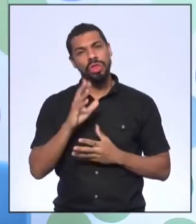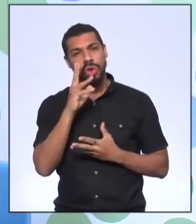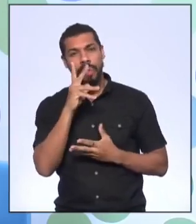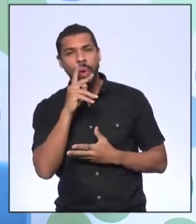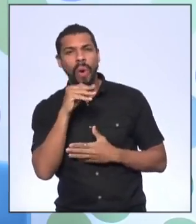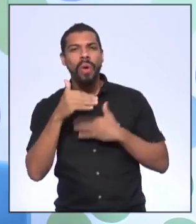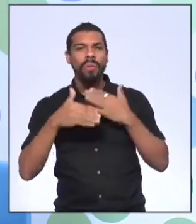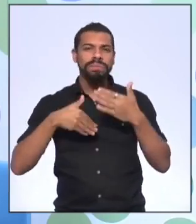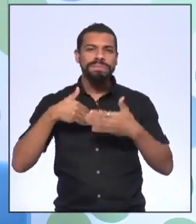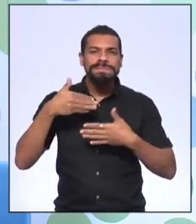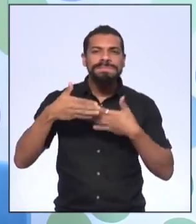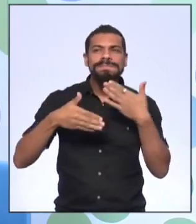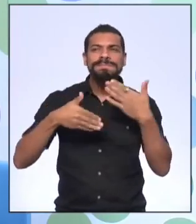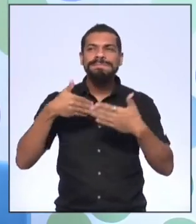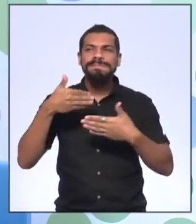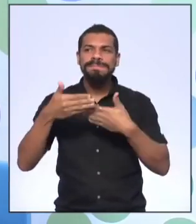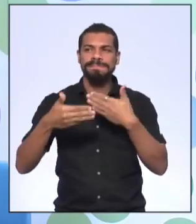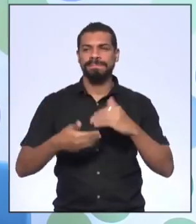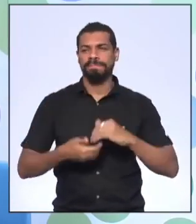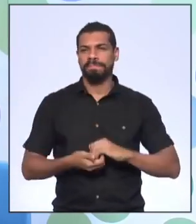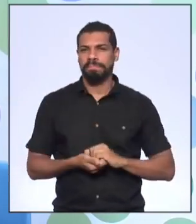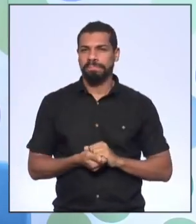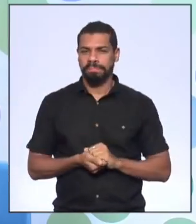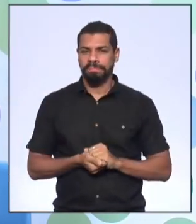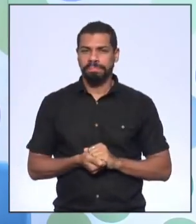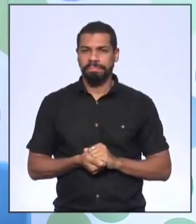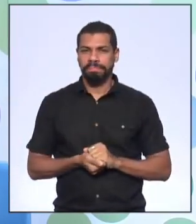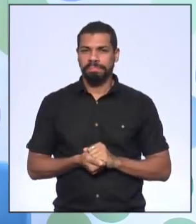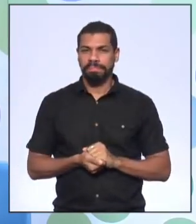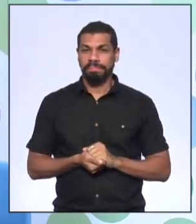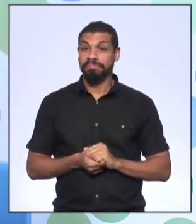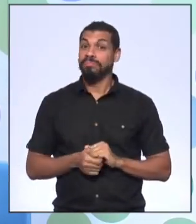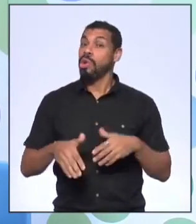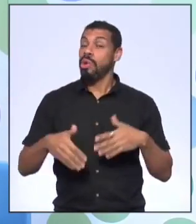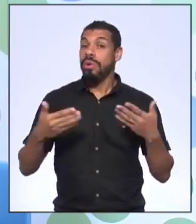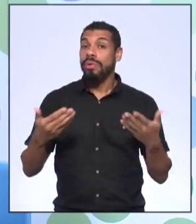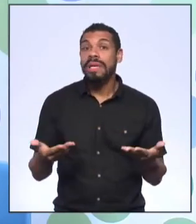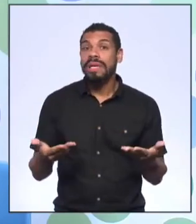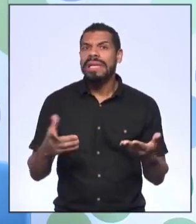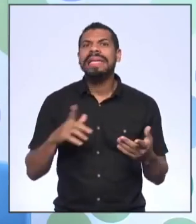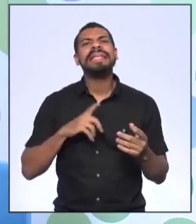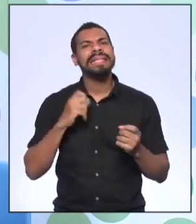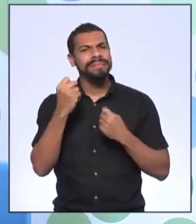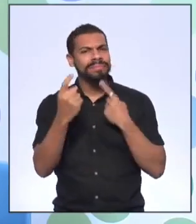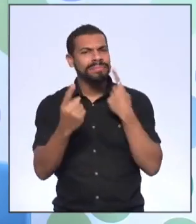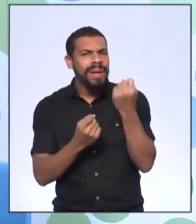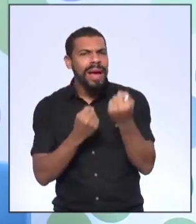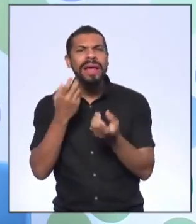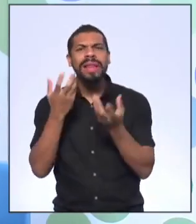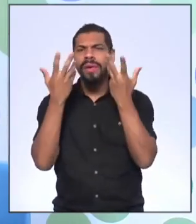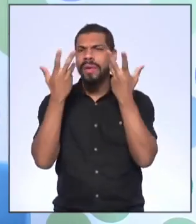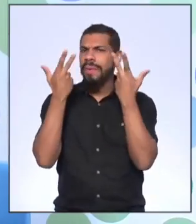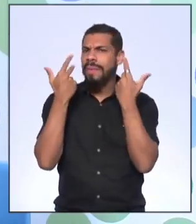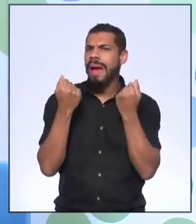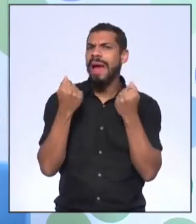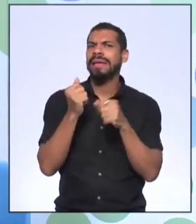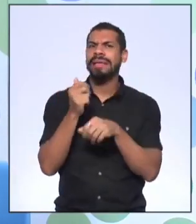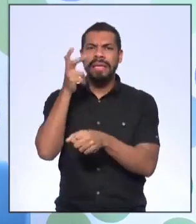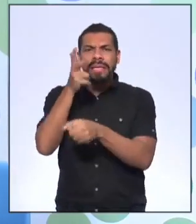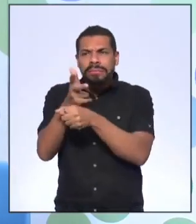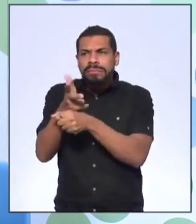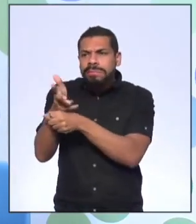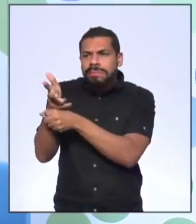sensor parar de acionar. Então, tem animais que enxergam no infravermelho, né? Tem câmeras que